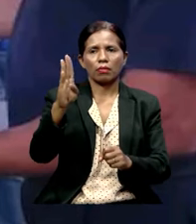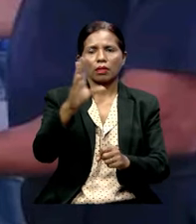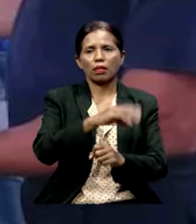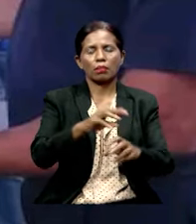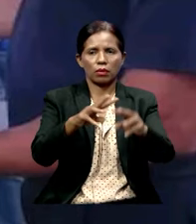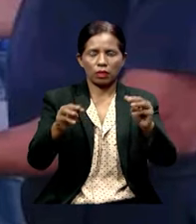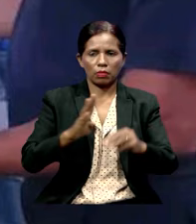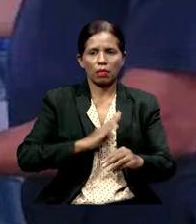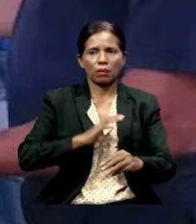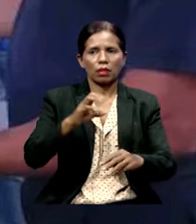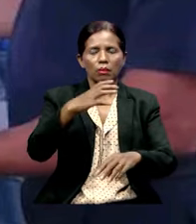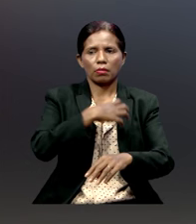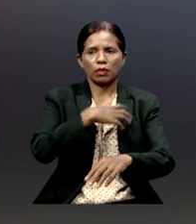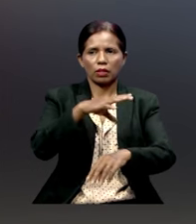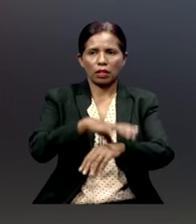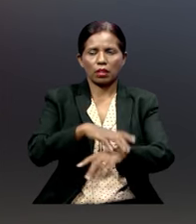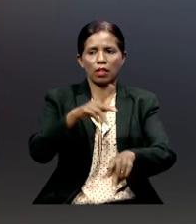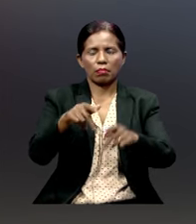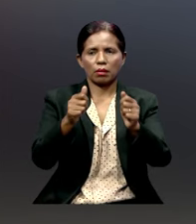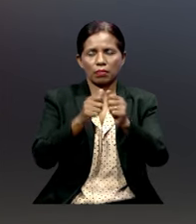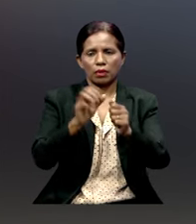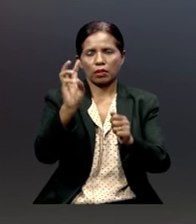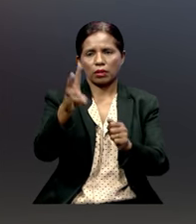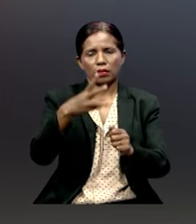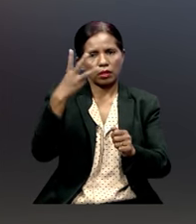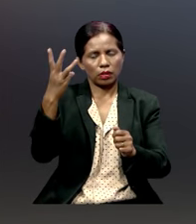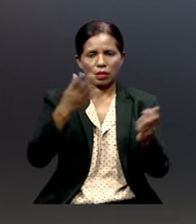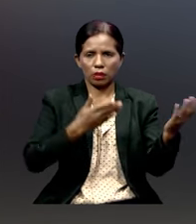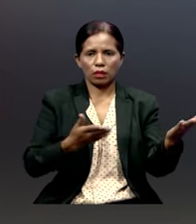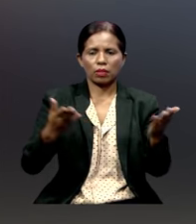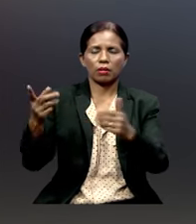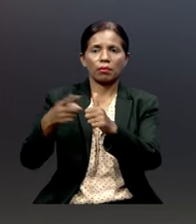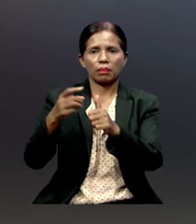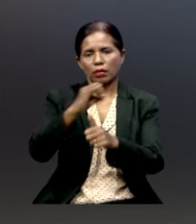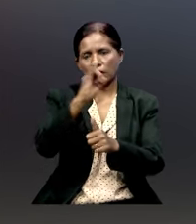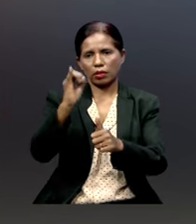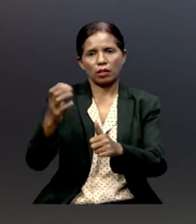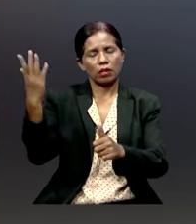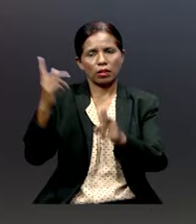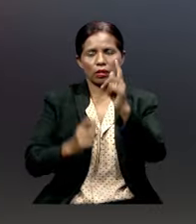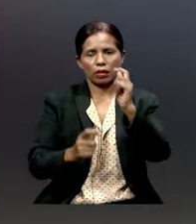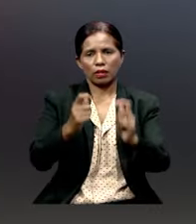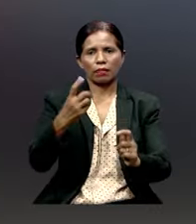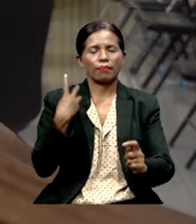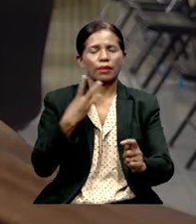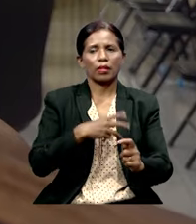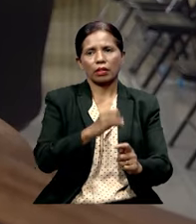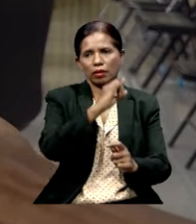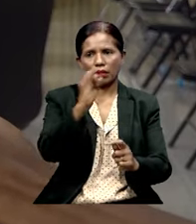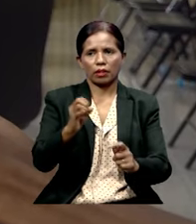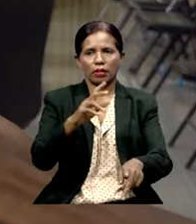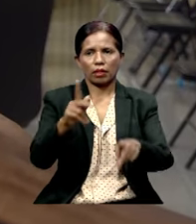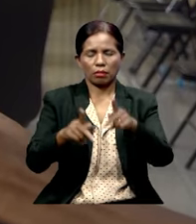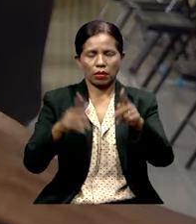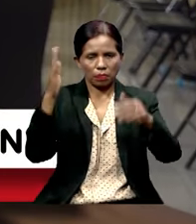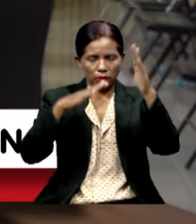município de Baunaru, pentel capturou na suspeito Sanul Resinen, ou lhe submeteu na primeiro interrogatório e a tribunal. E te identifica autor baia